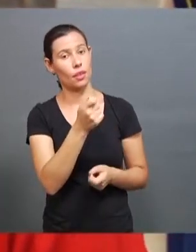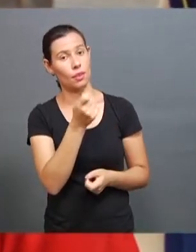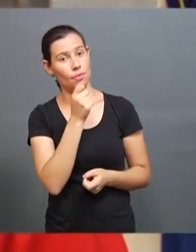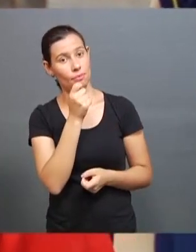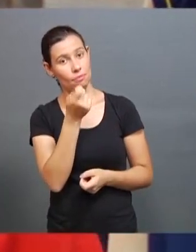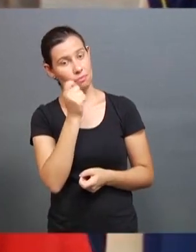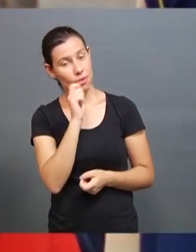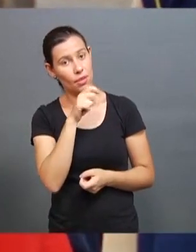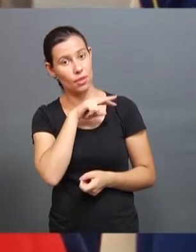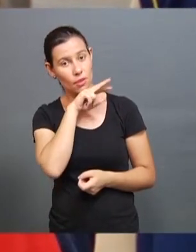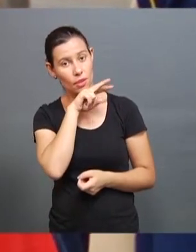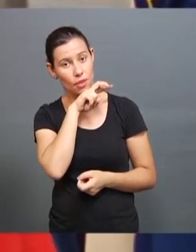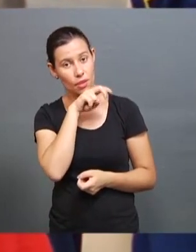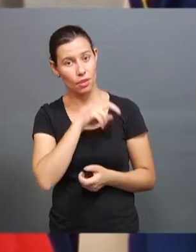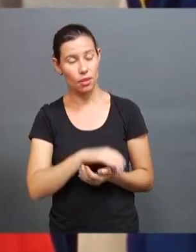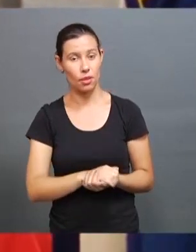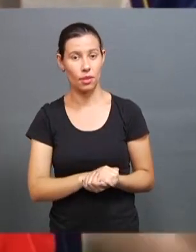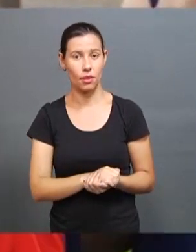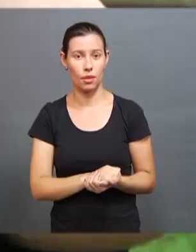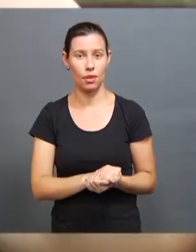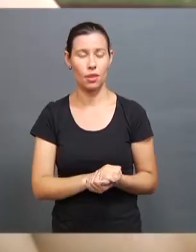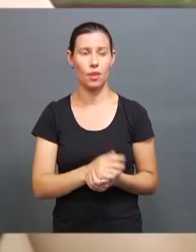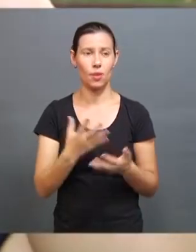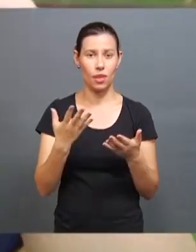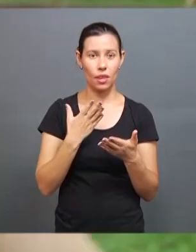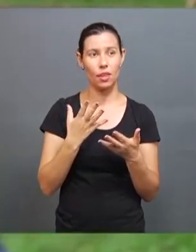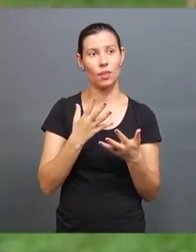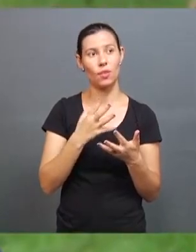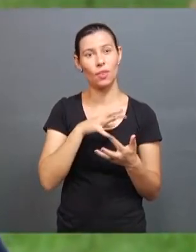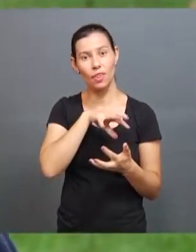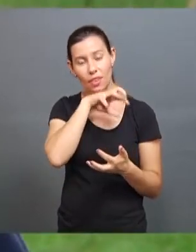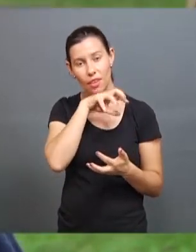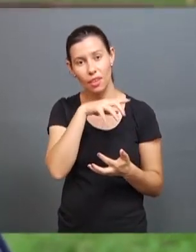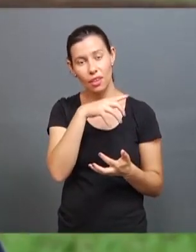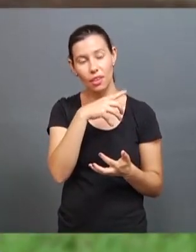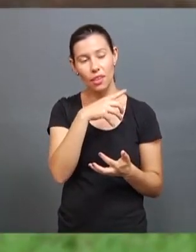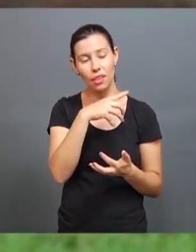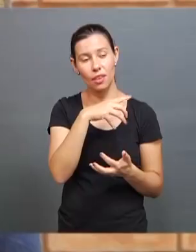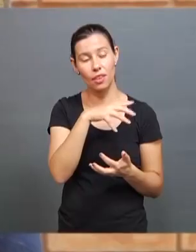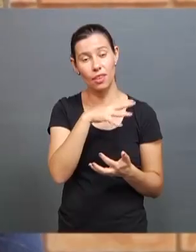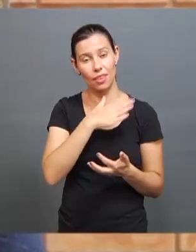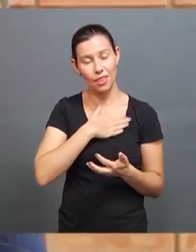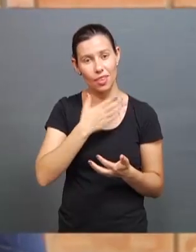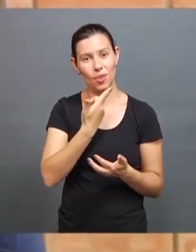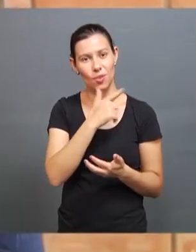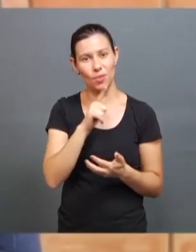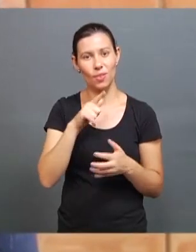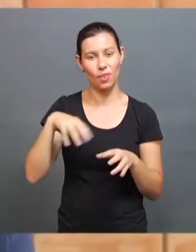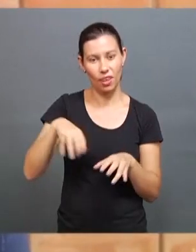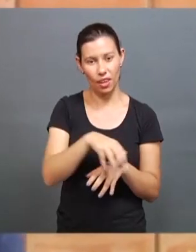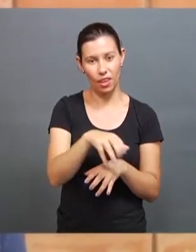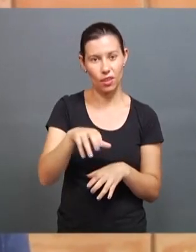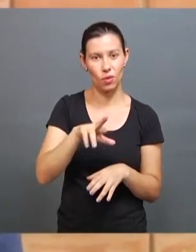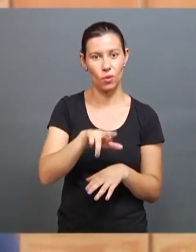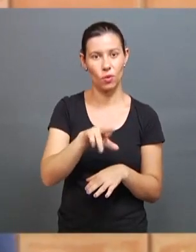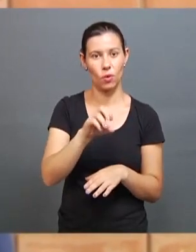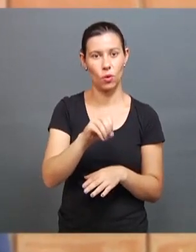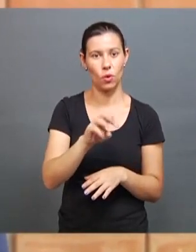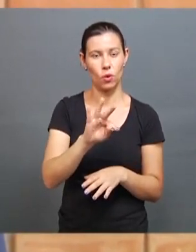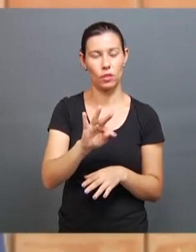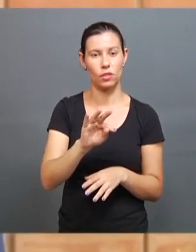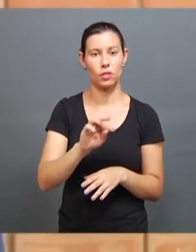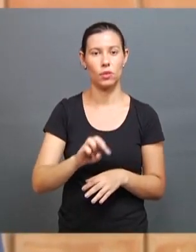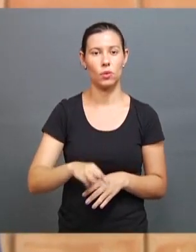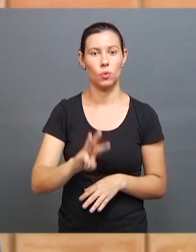a pista do dragão. Um carrinho de Hot Wheels. Eu quero ganhar um MP3